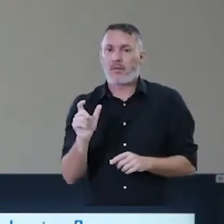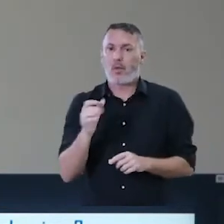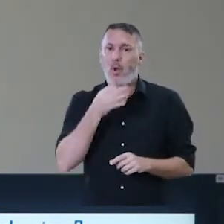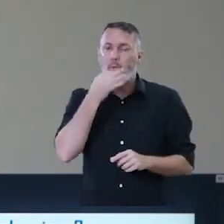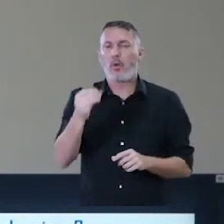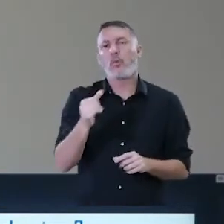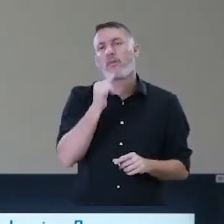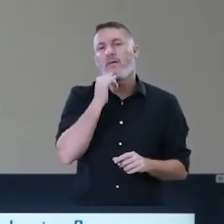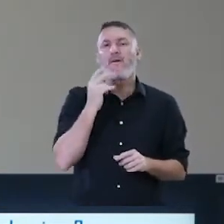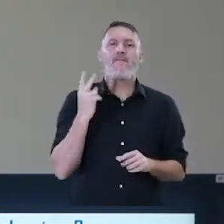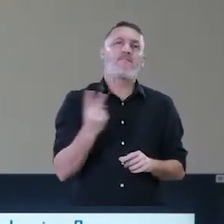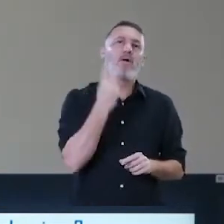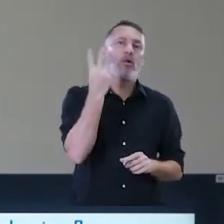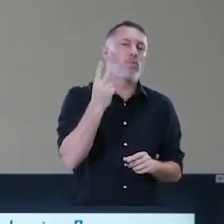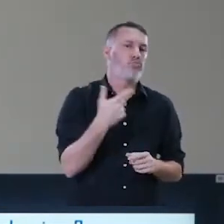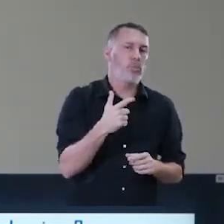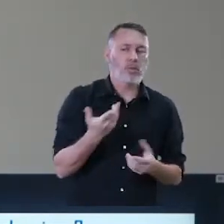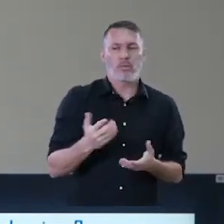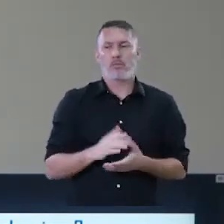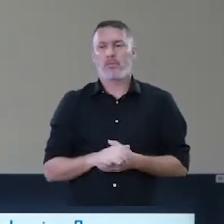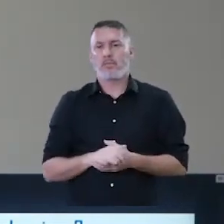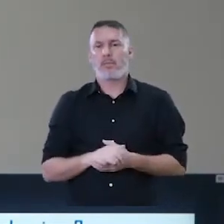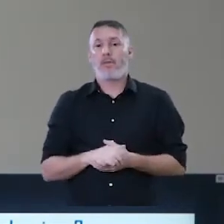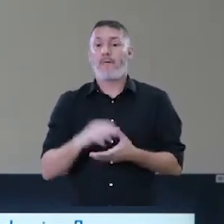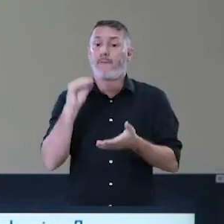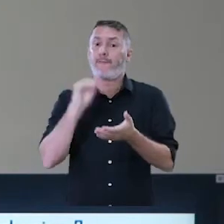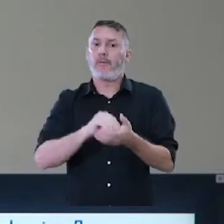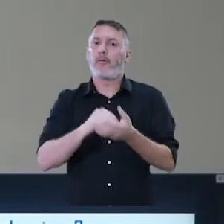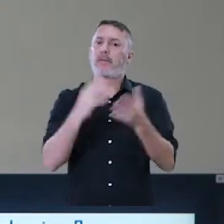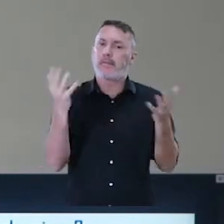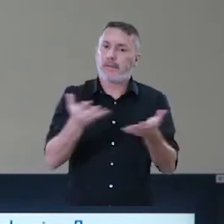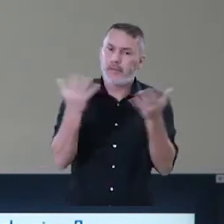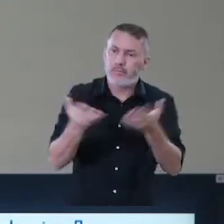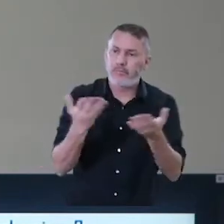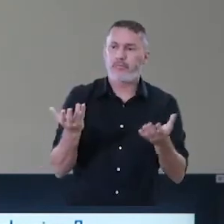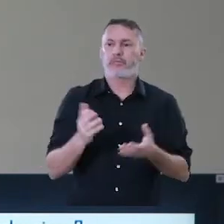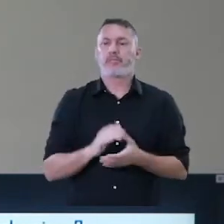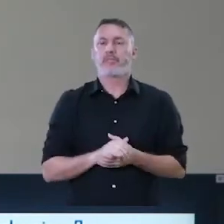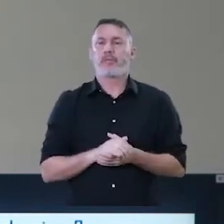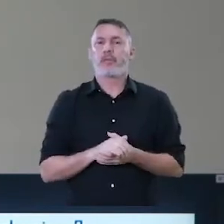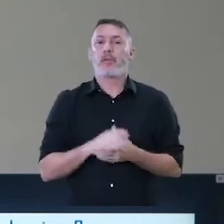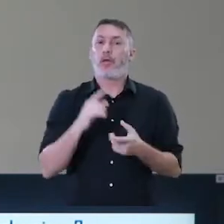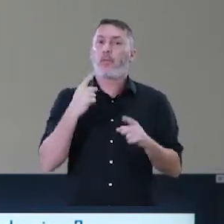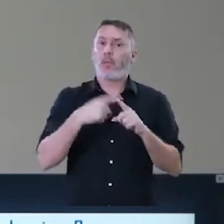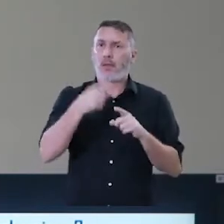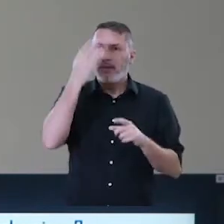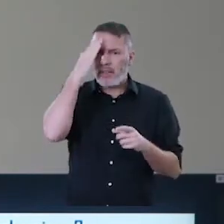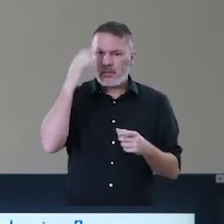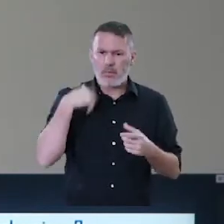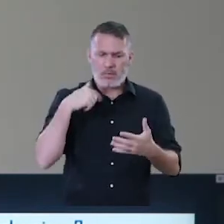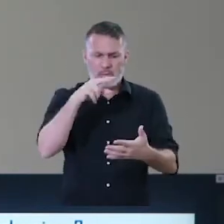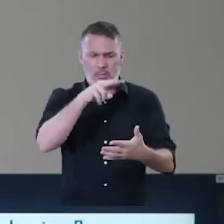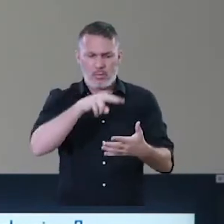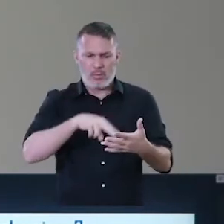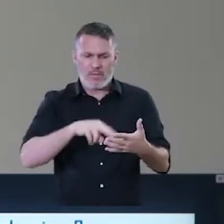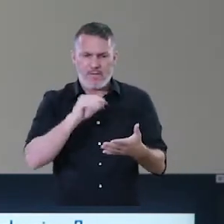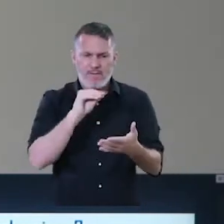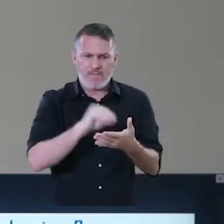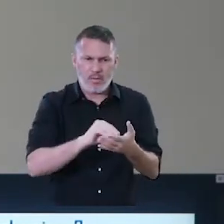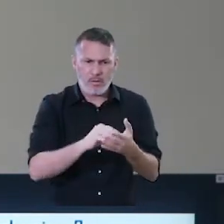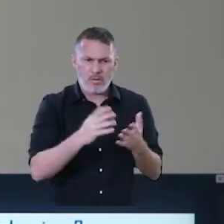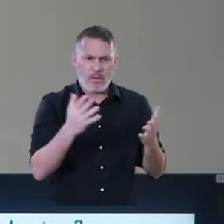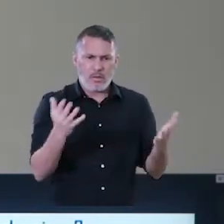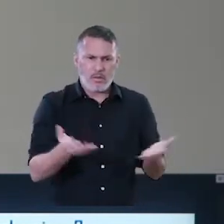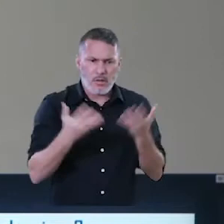juízo de valor. Eu tenho aqui, ó, desvalorização, eu tenho falta de incentivos. O termo falta traz um